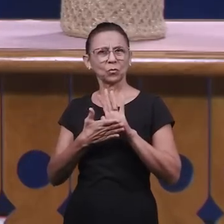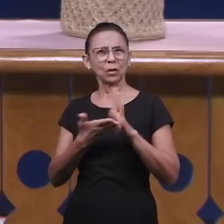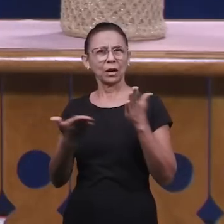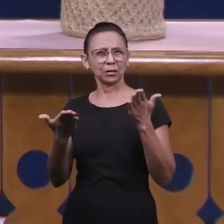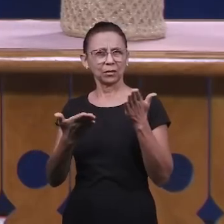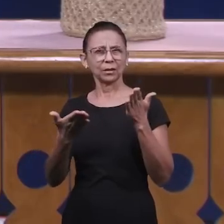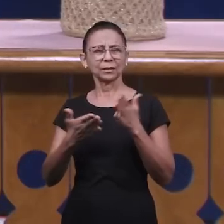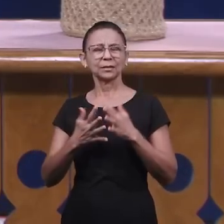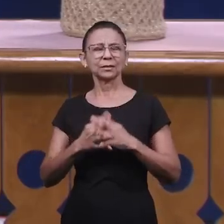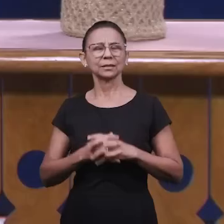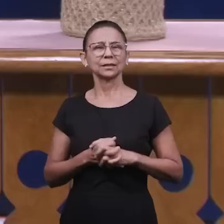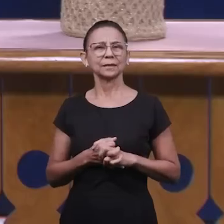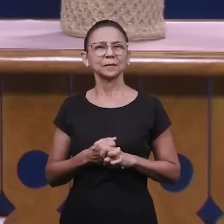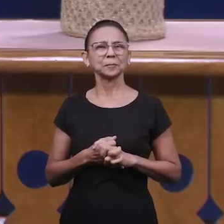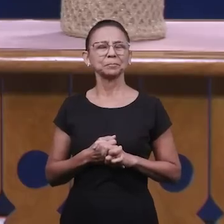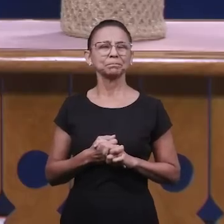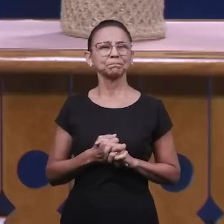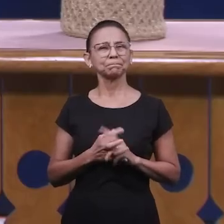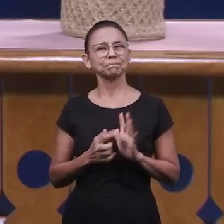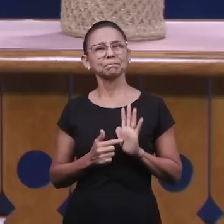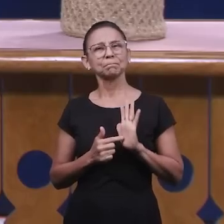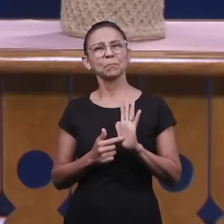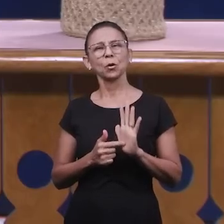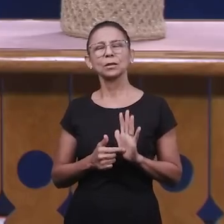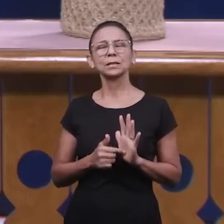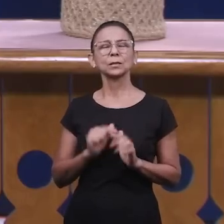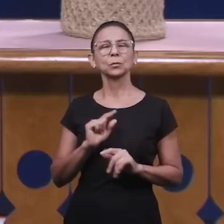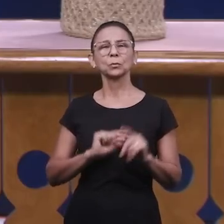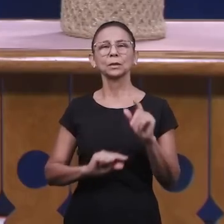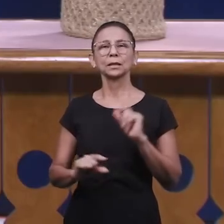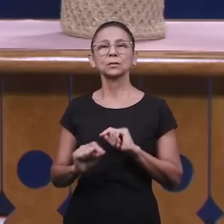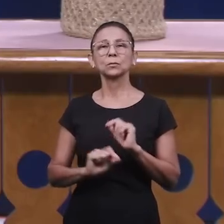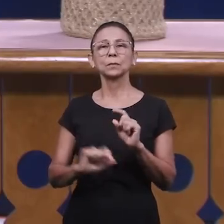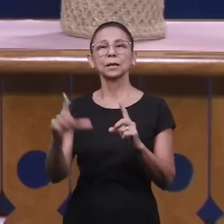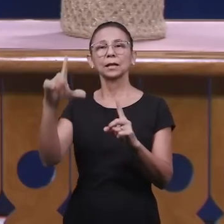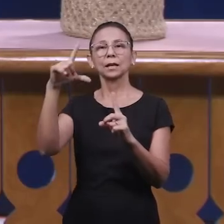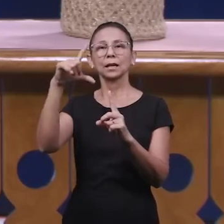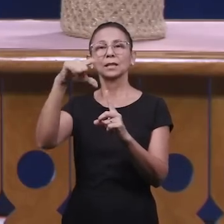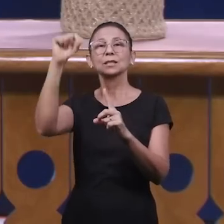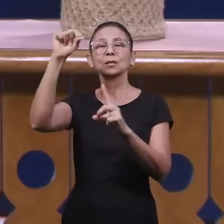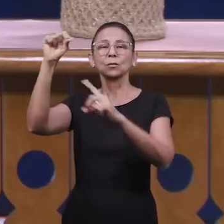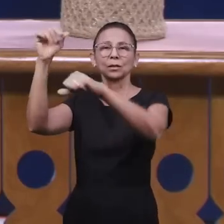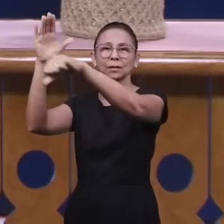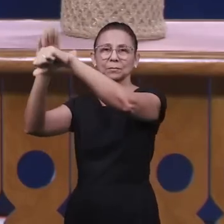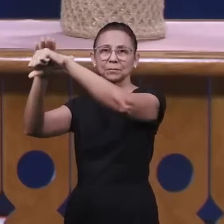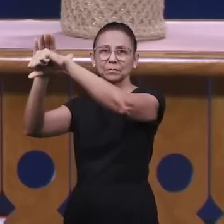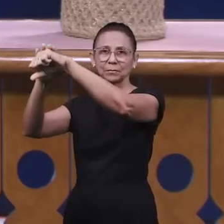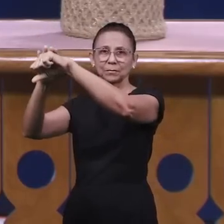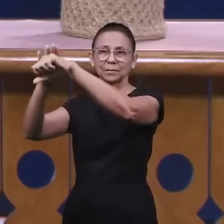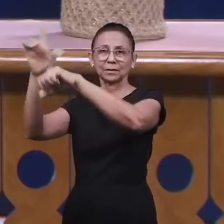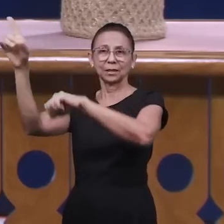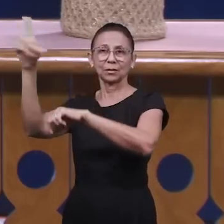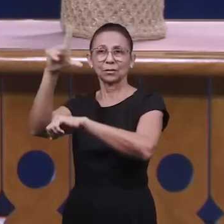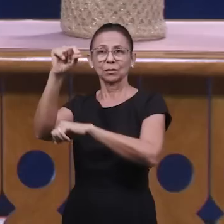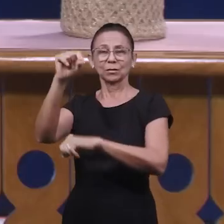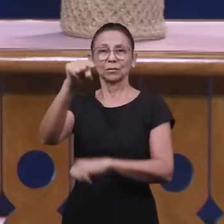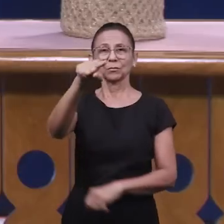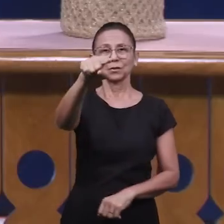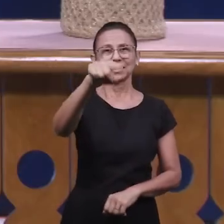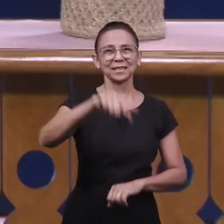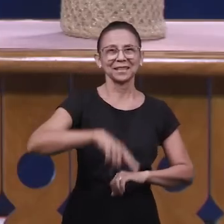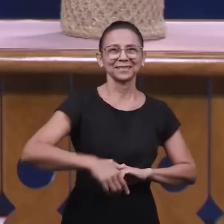salvação. Ele escolheu você para viver aos pés dele, aos pés do Senhor, e desta